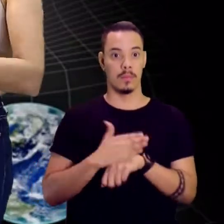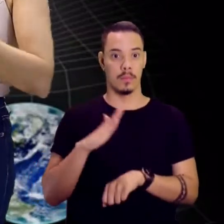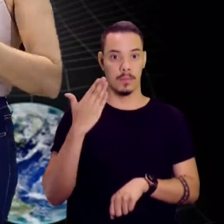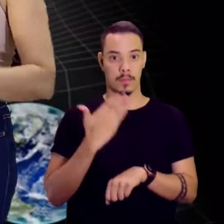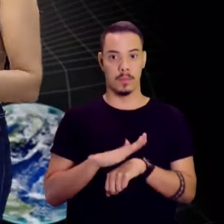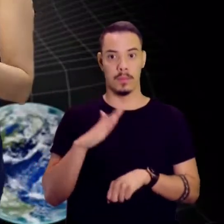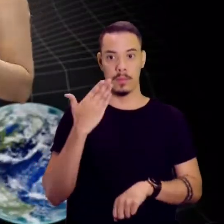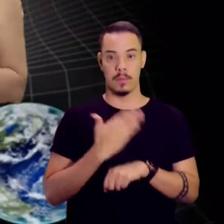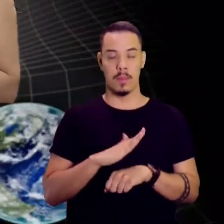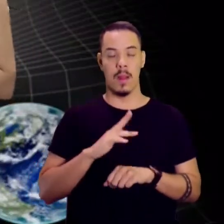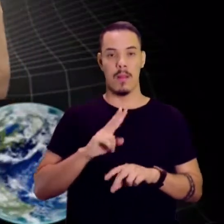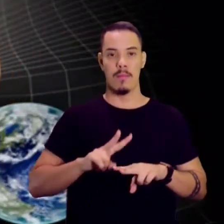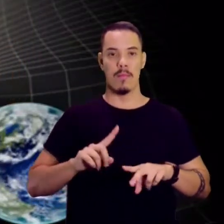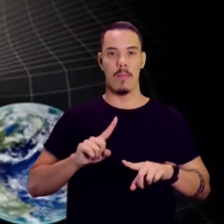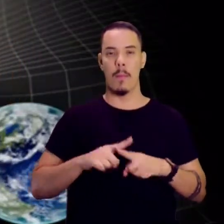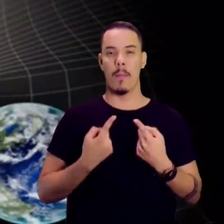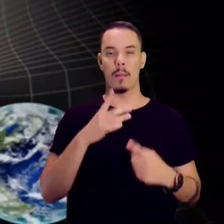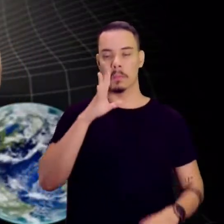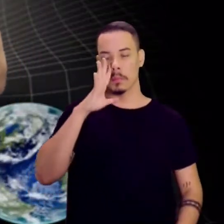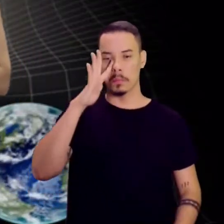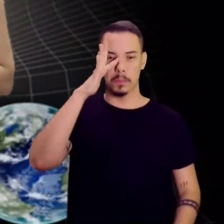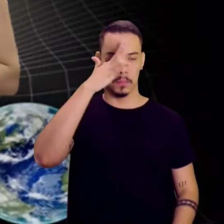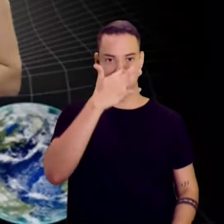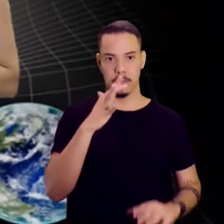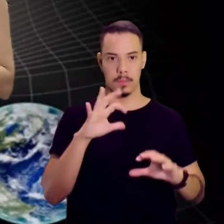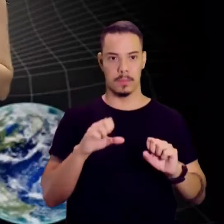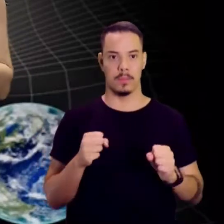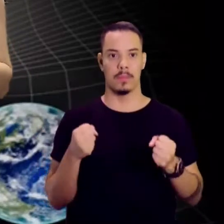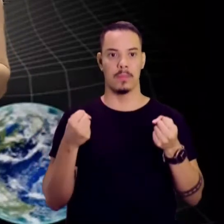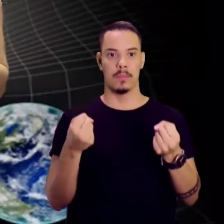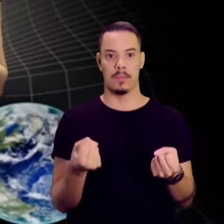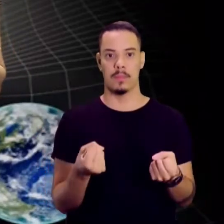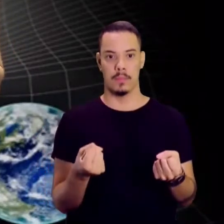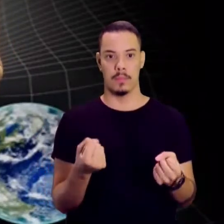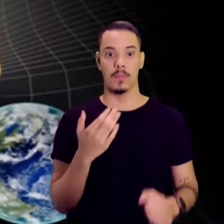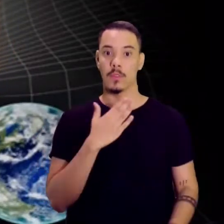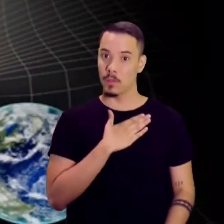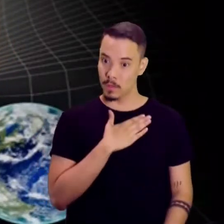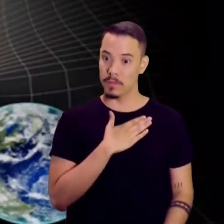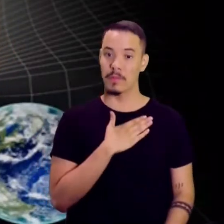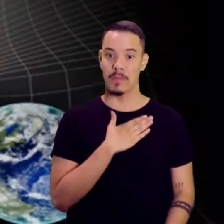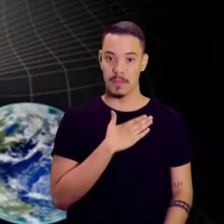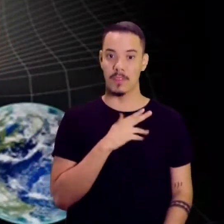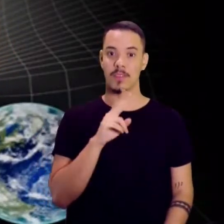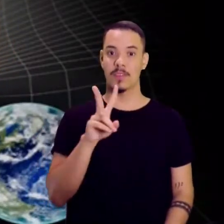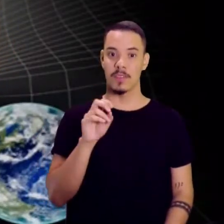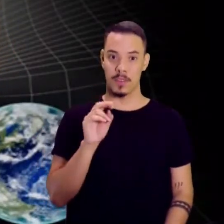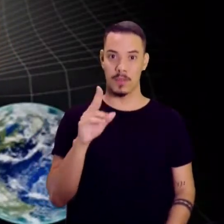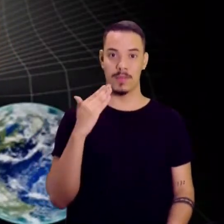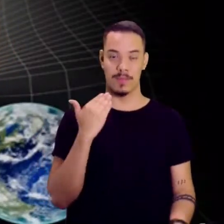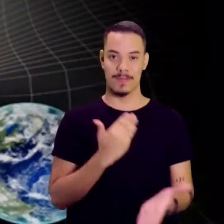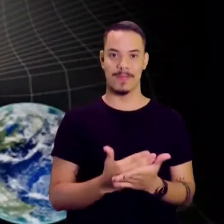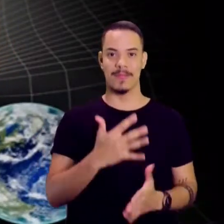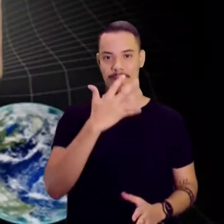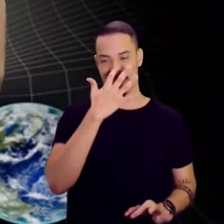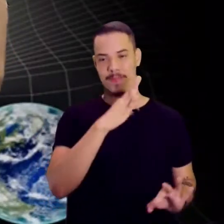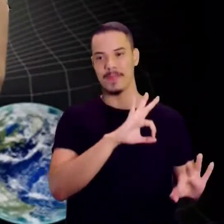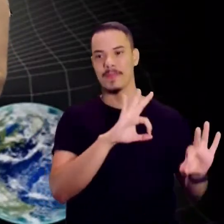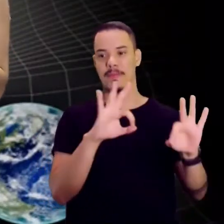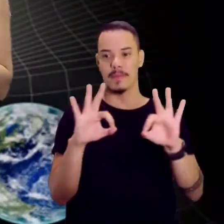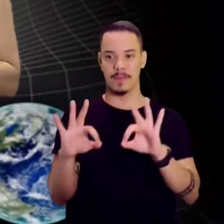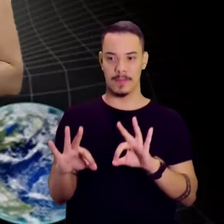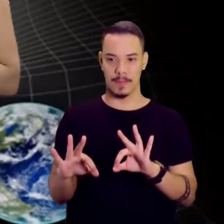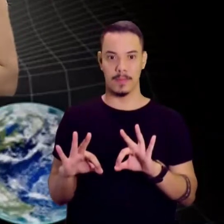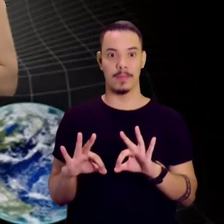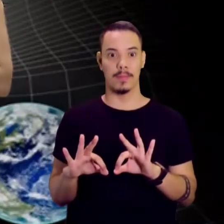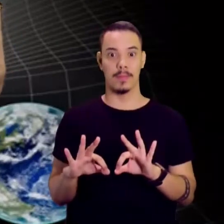dele têm que fazer mais força para locomover. Muito bem. Gostei do Goku, vou começar a assistir. Então é um exemplo também,